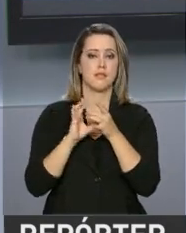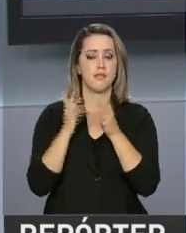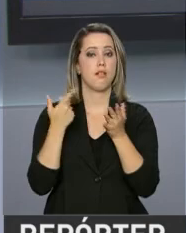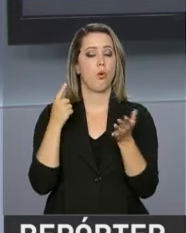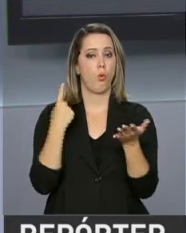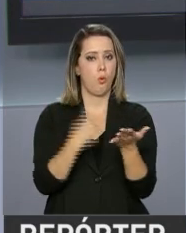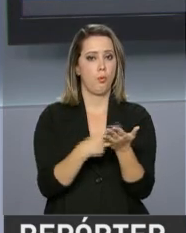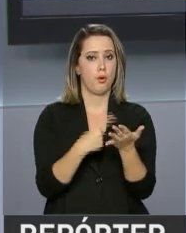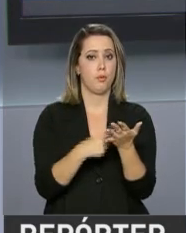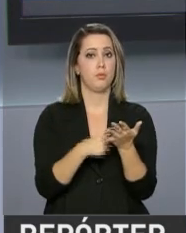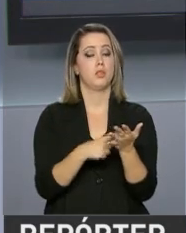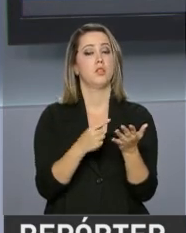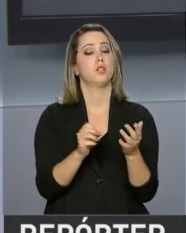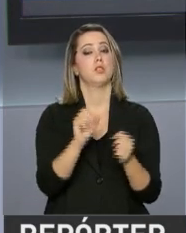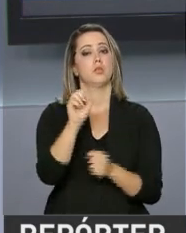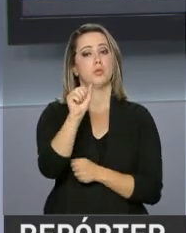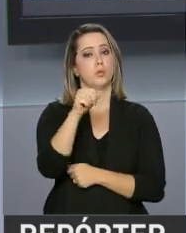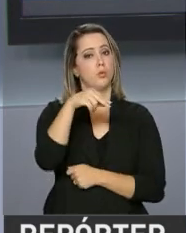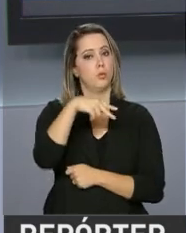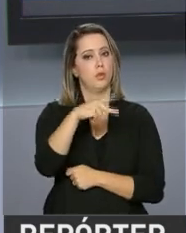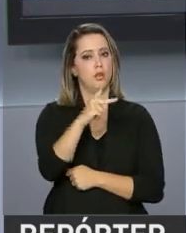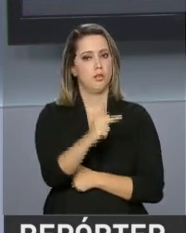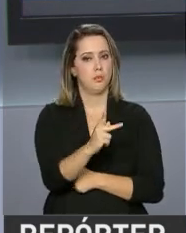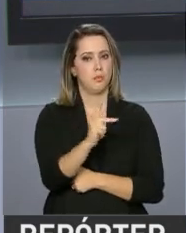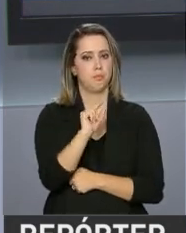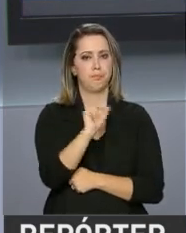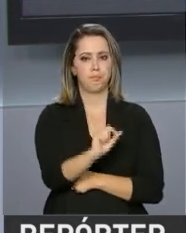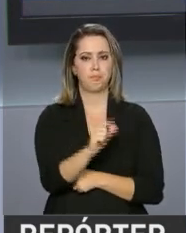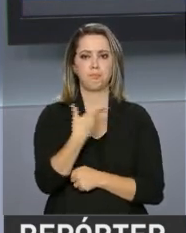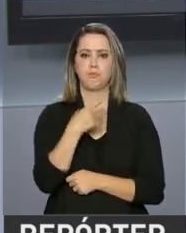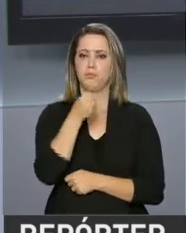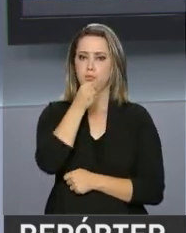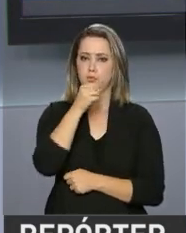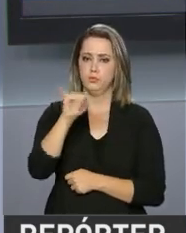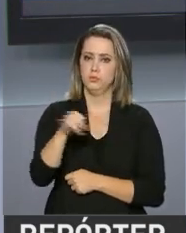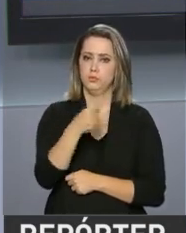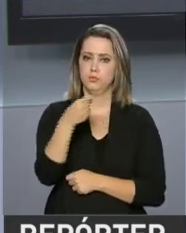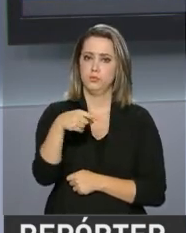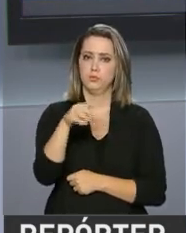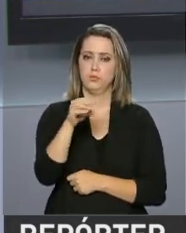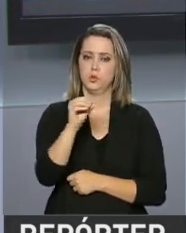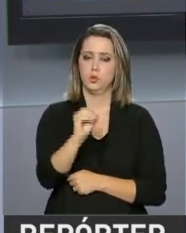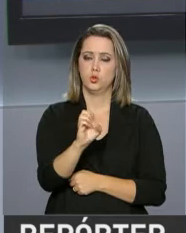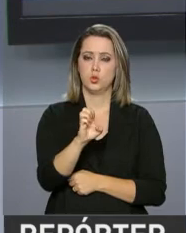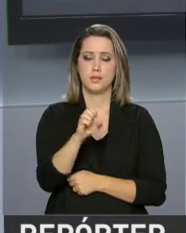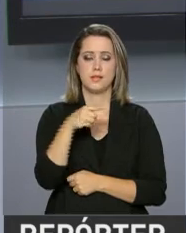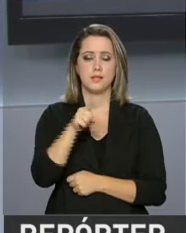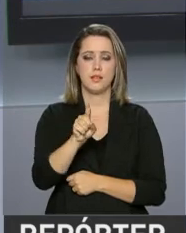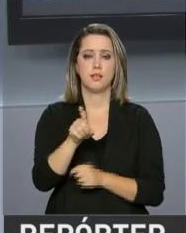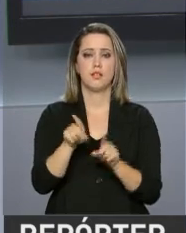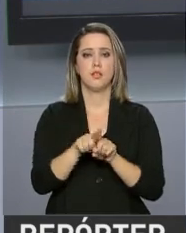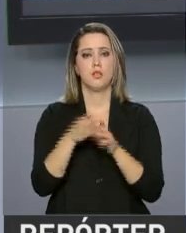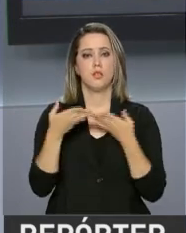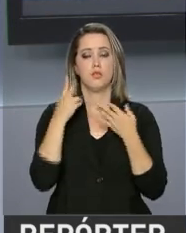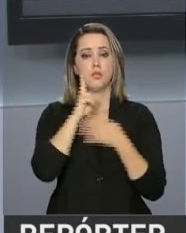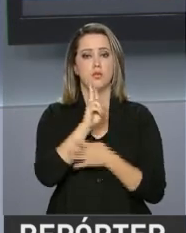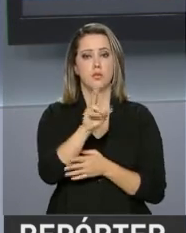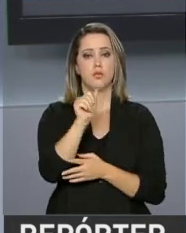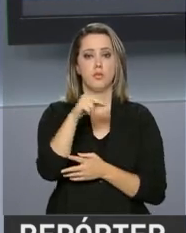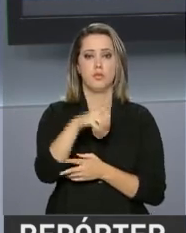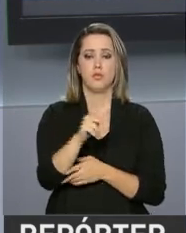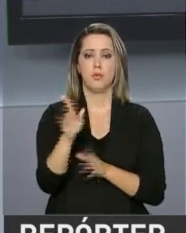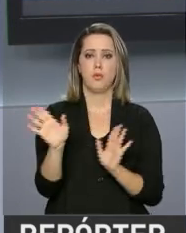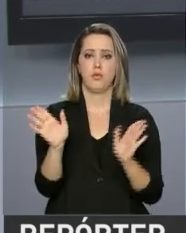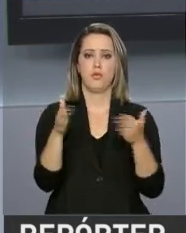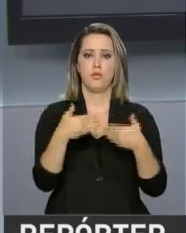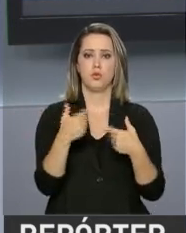nacional do petróleo a mpe o repórter josé licínio acompanhou uma campanha da mp em são paulo que fechou